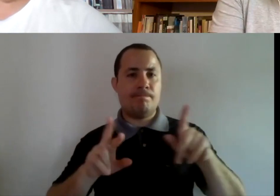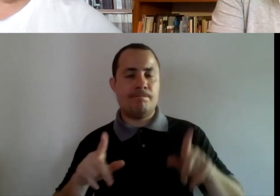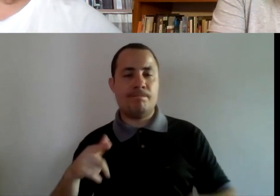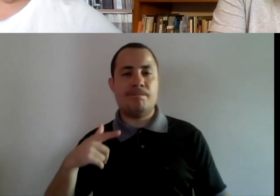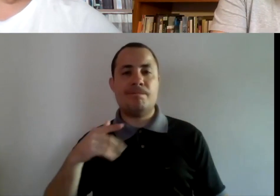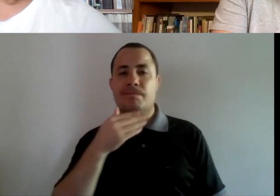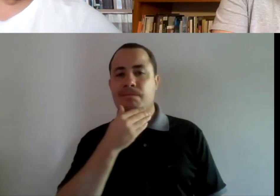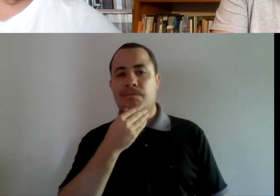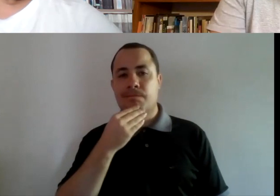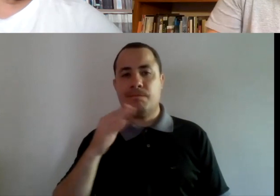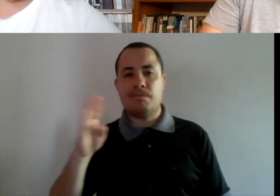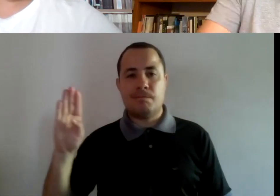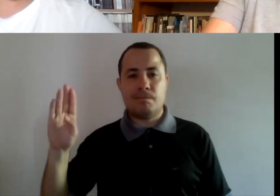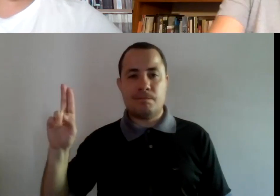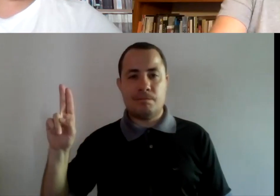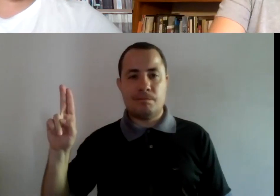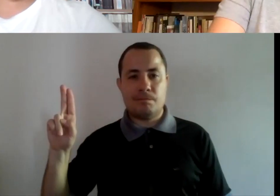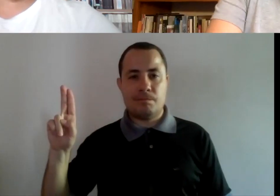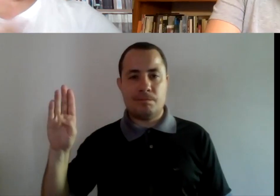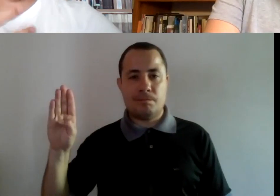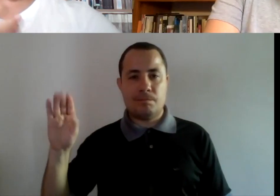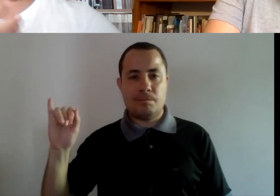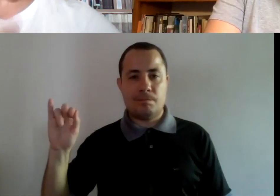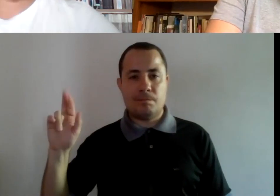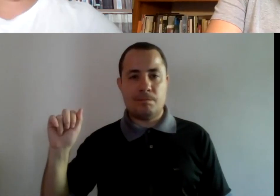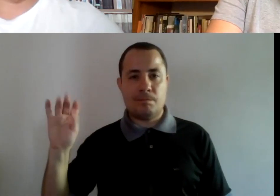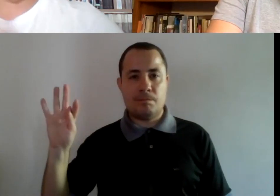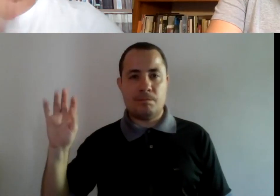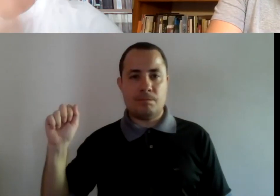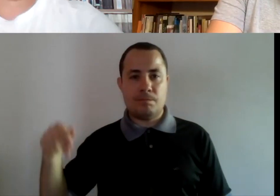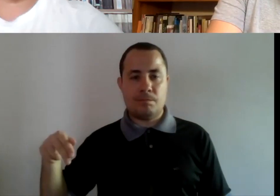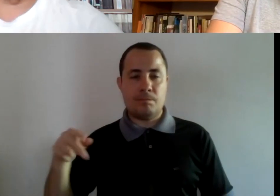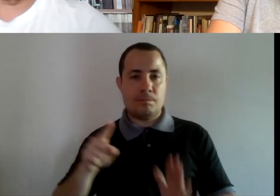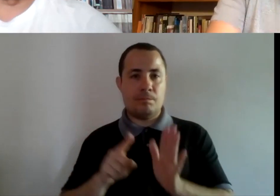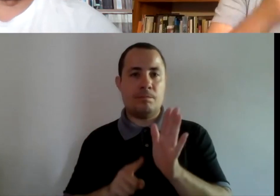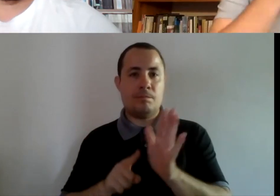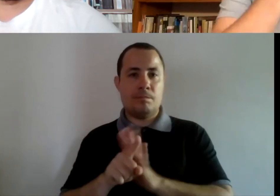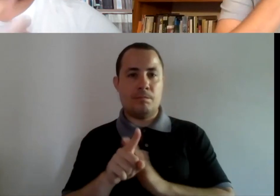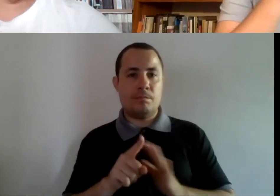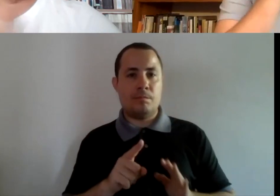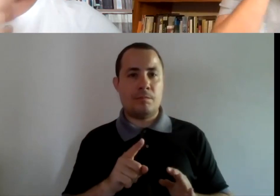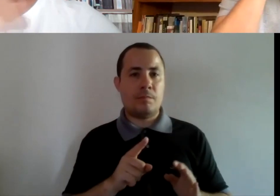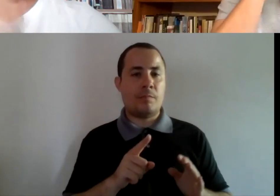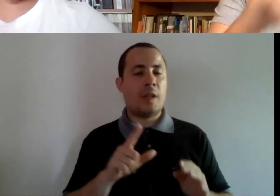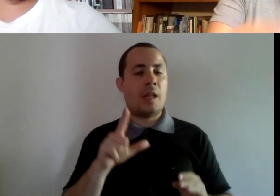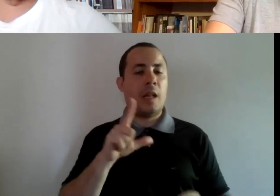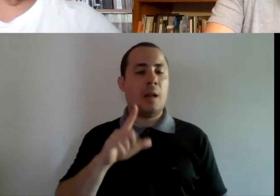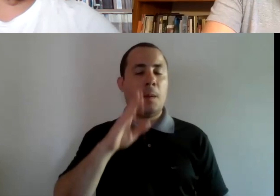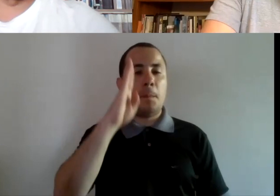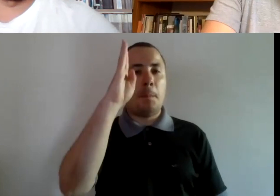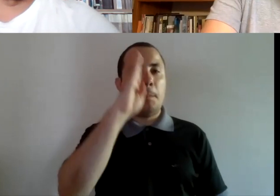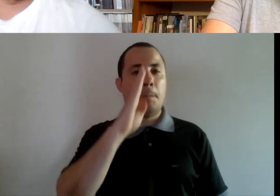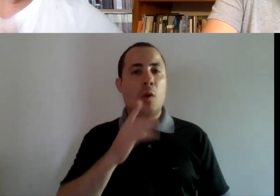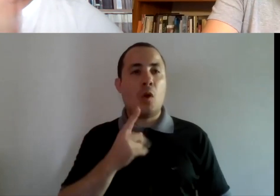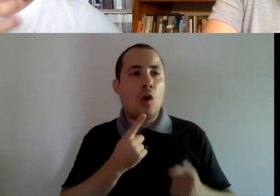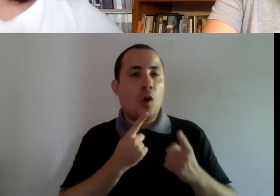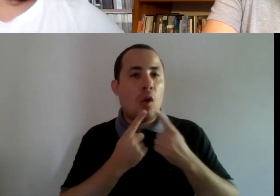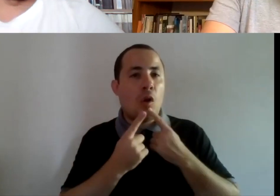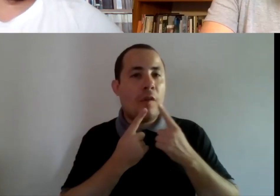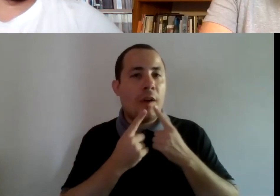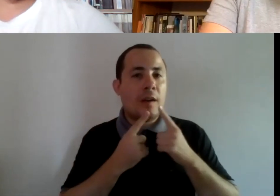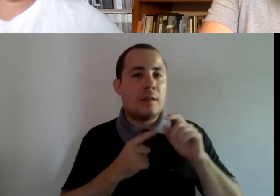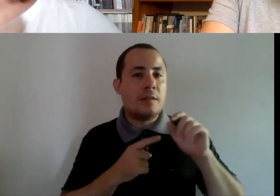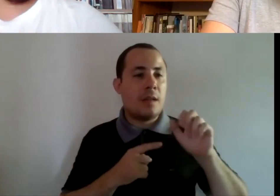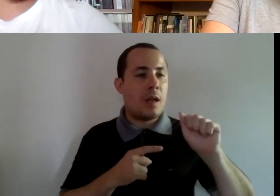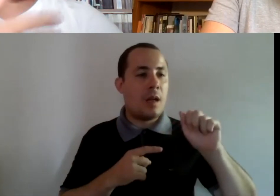pergunta aqui falando sobre será que a literatura brasileira conversa com o autor? É uma linguagem acessível ao autor? É aquilo que